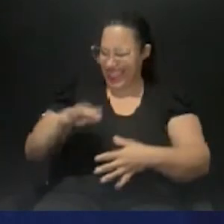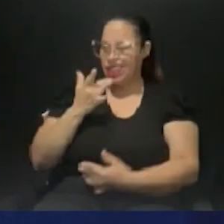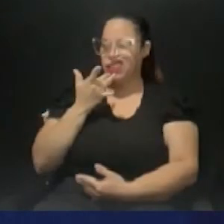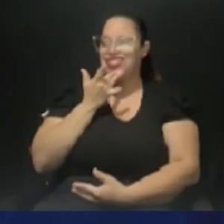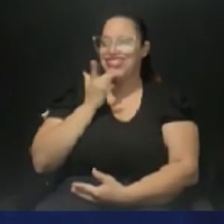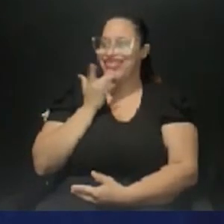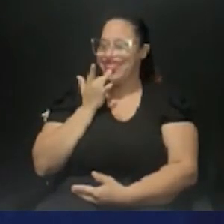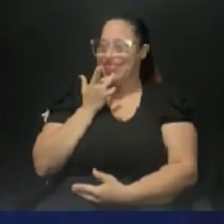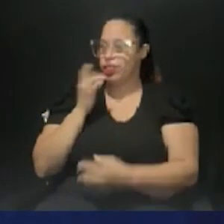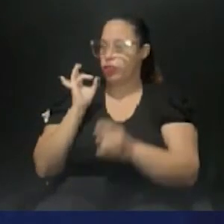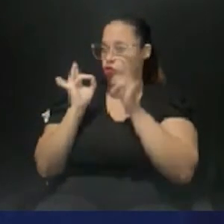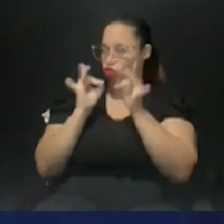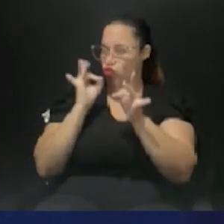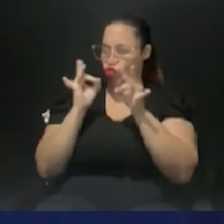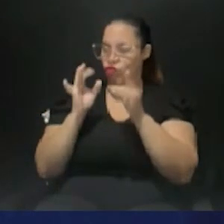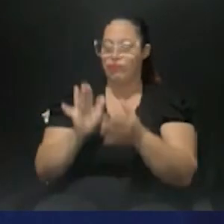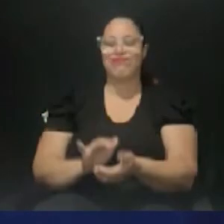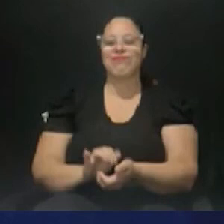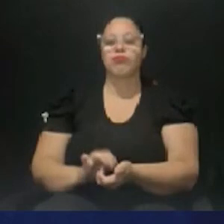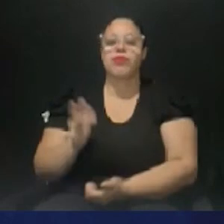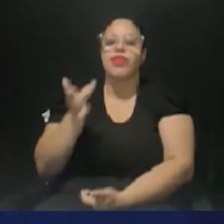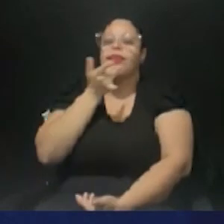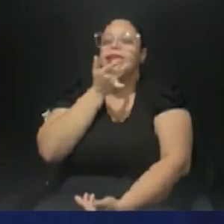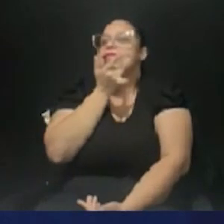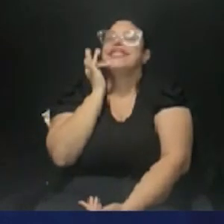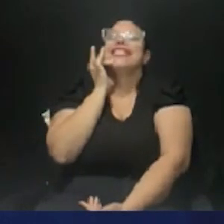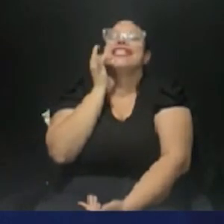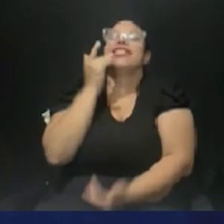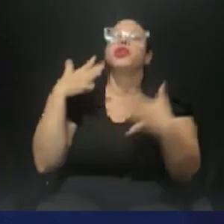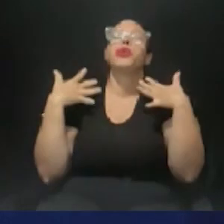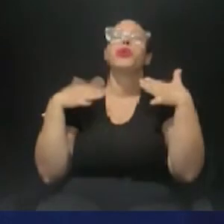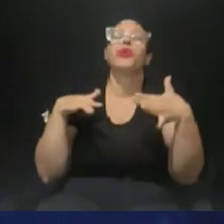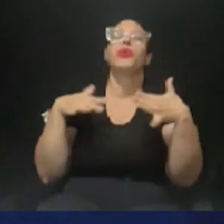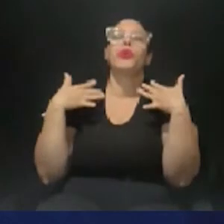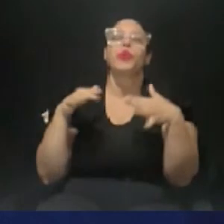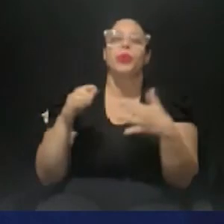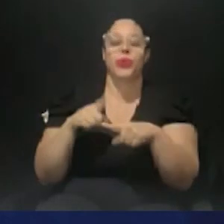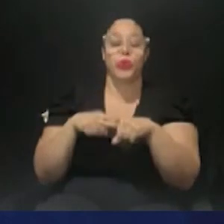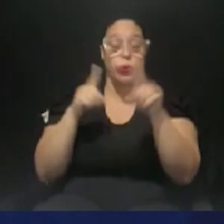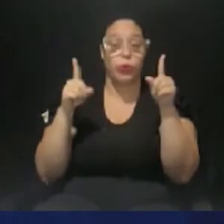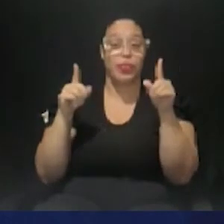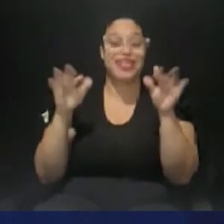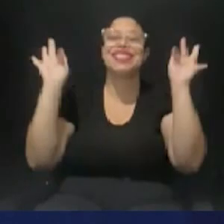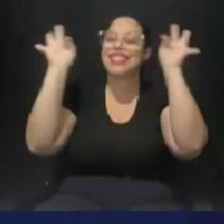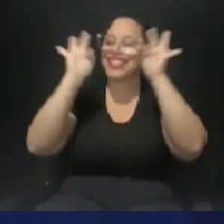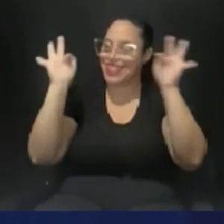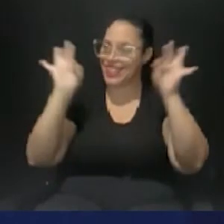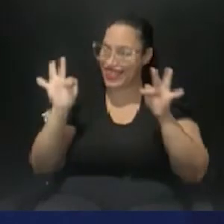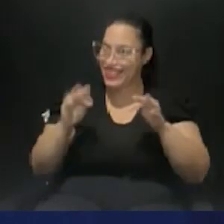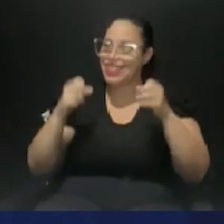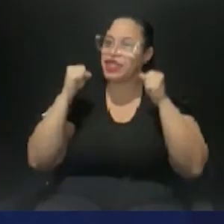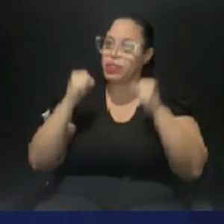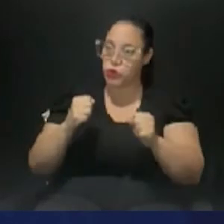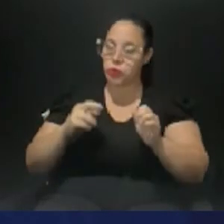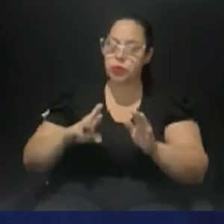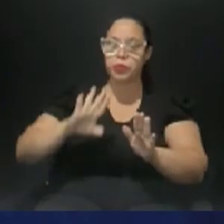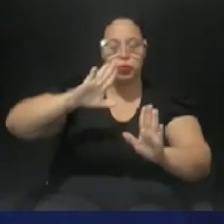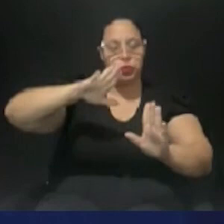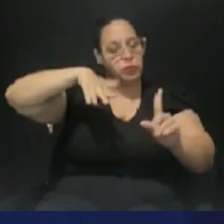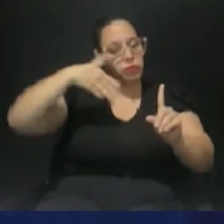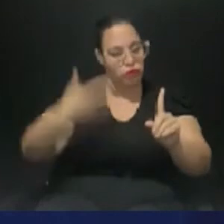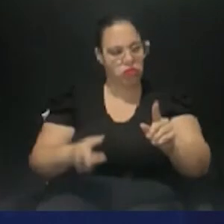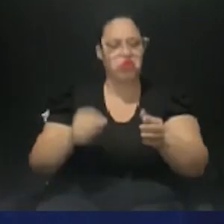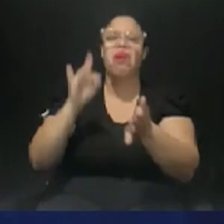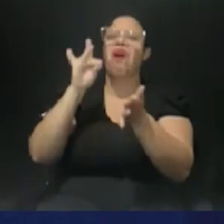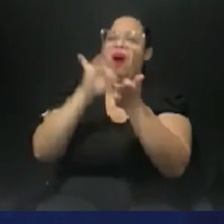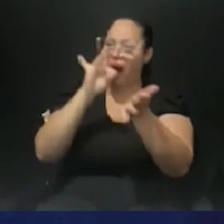feliz de poder prestar essa homenagem, e de verdade, né, o Faca hoje tem uma importância muito grande para a cidade de Campinas. Talvez